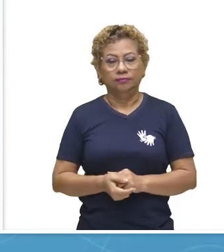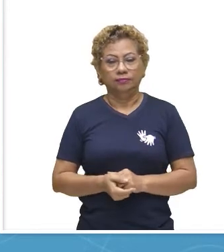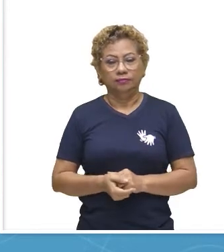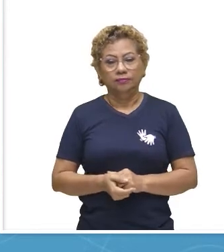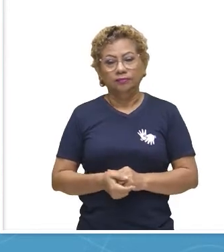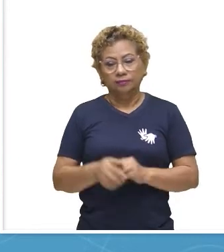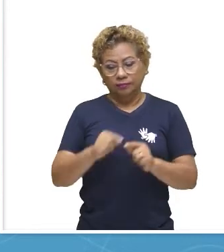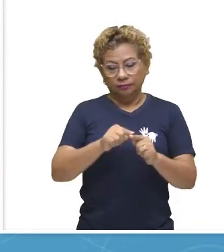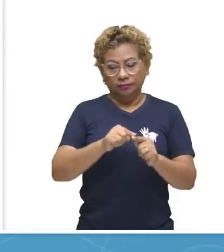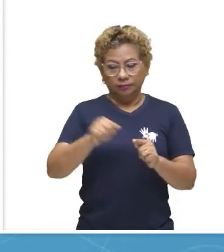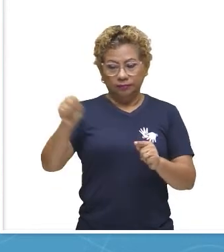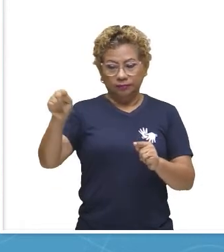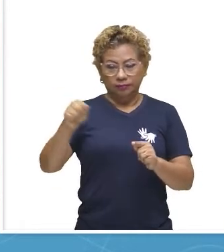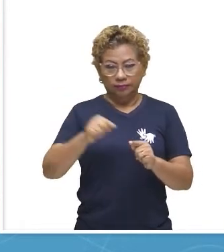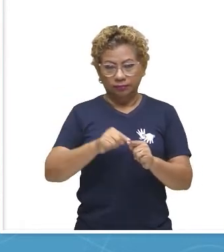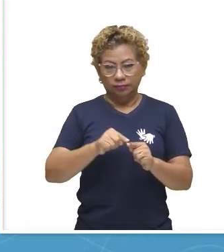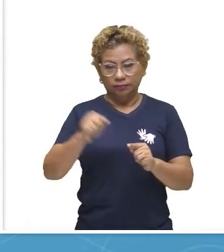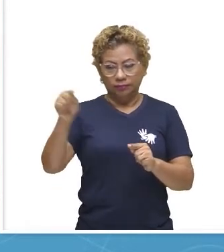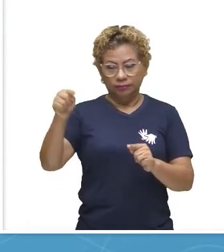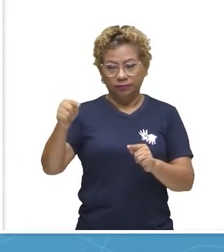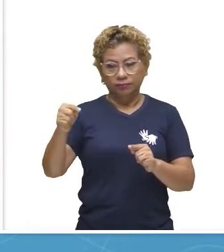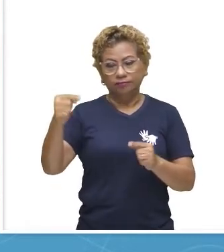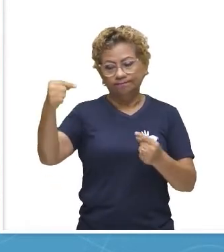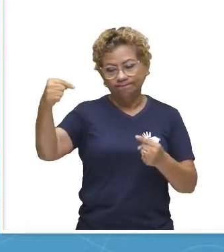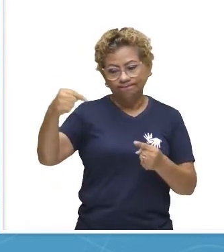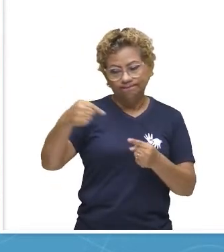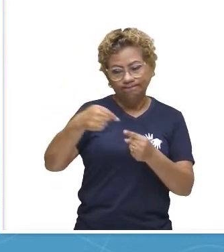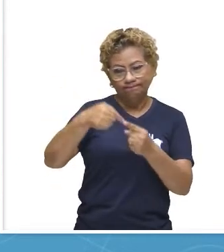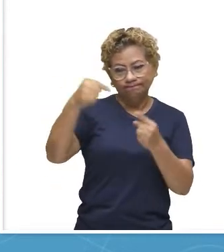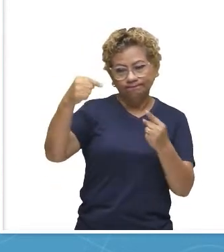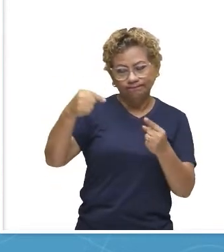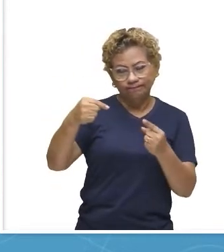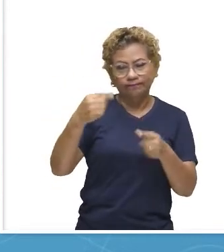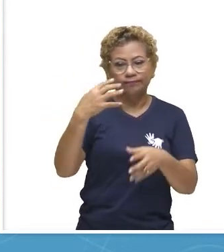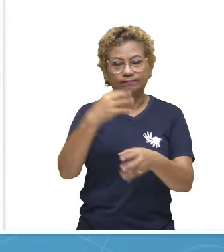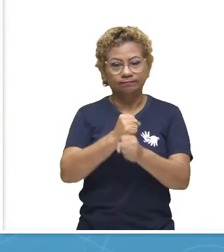ângulo com o outro, eu vou